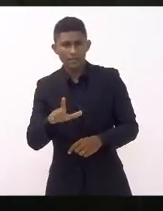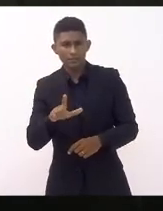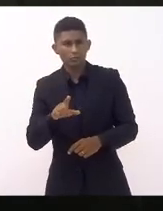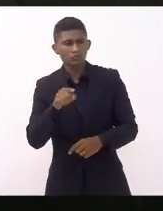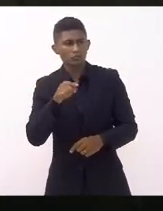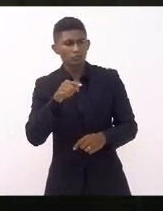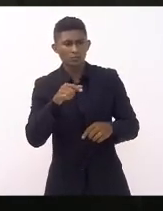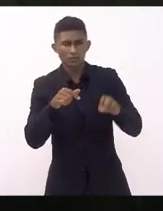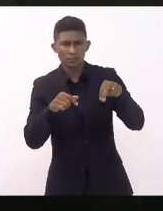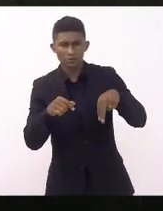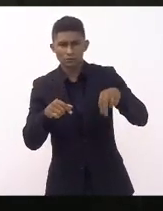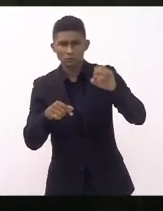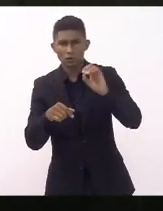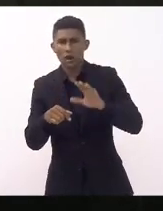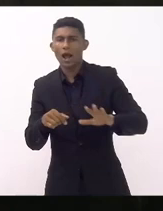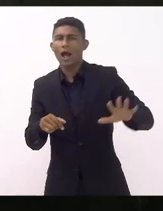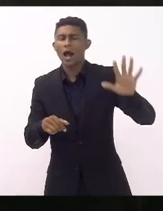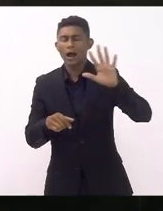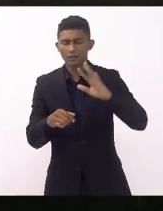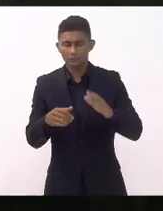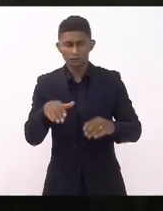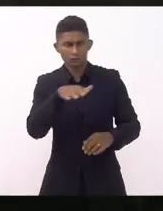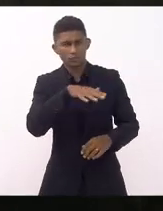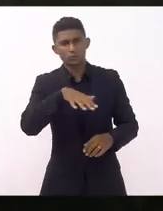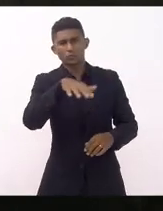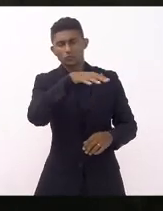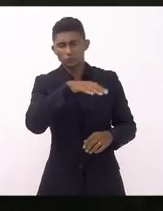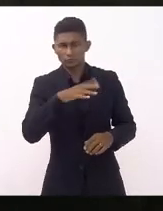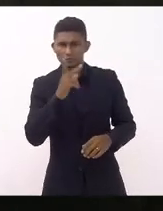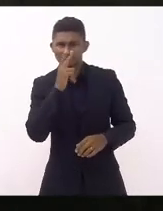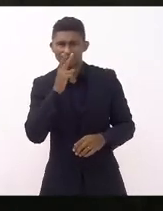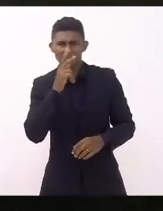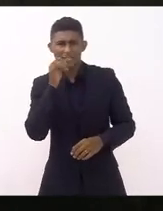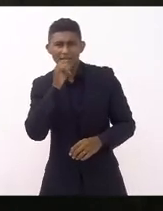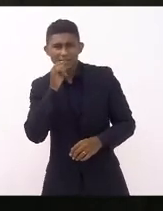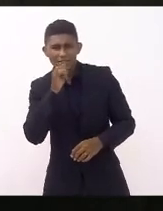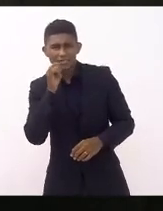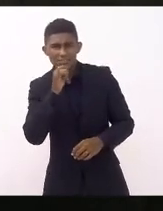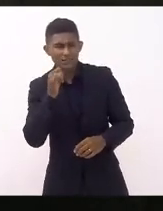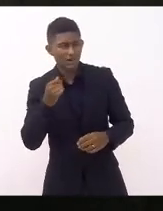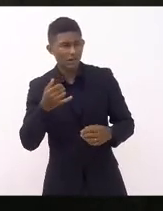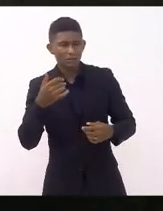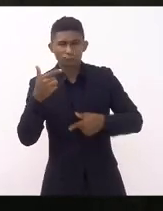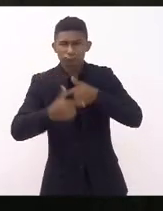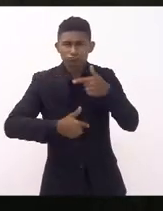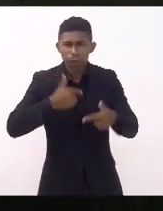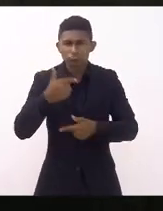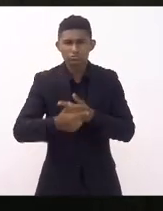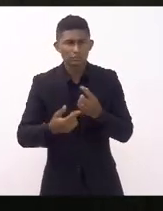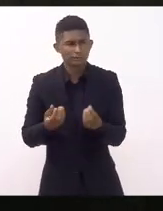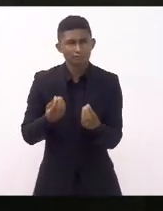região noroeste, que foi estendido também para outras regiões. Angra